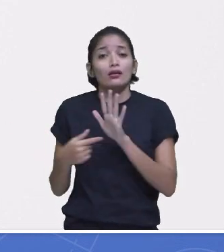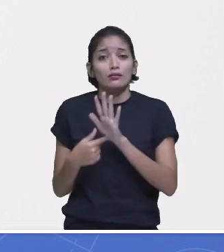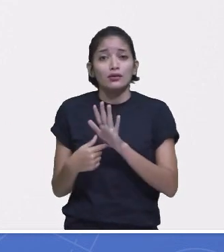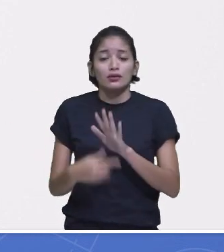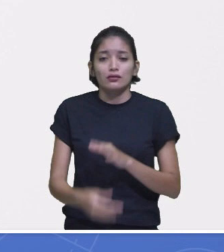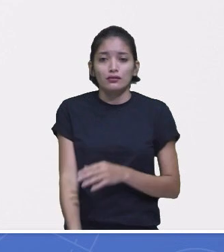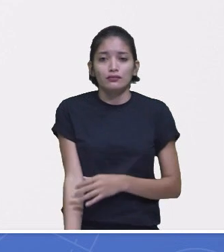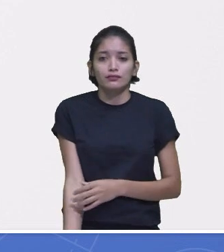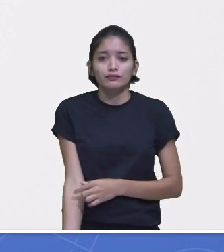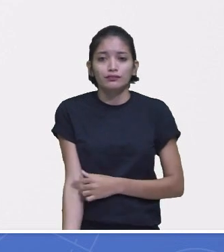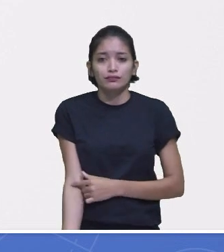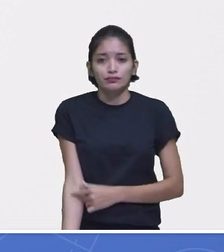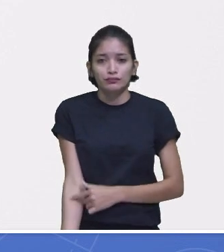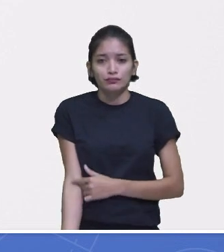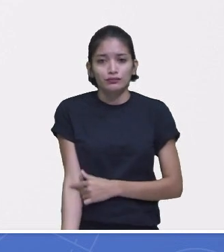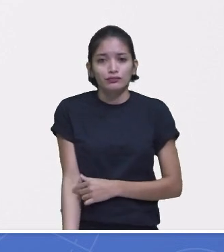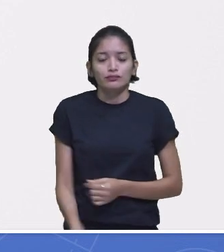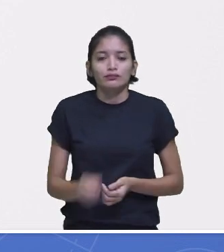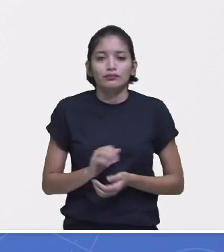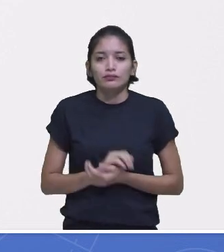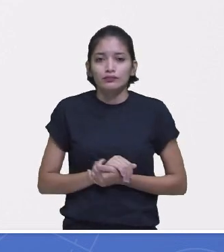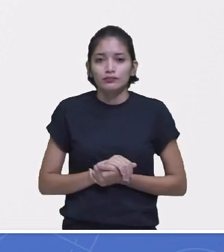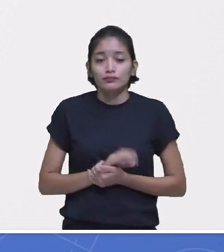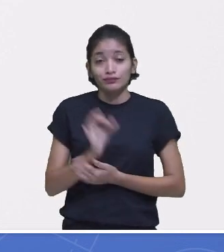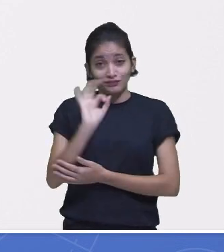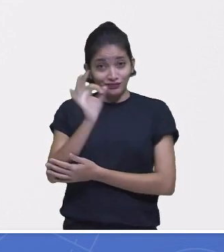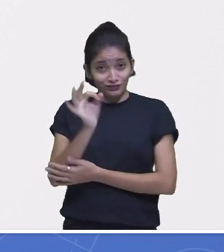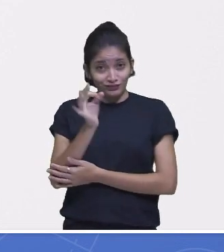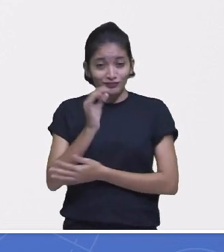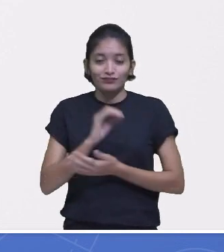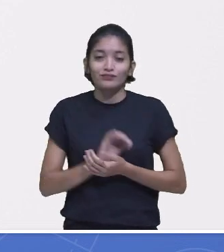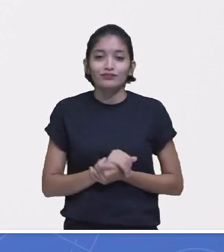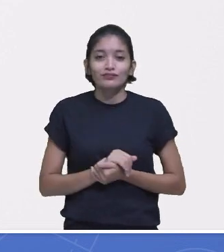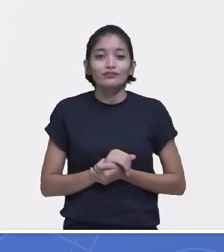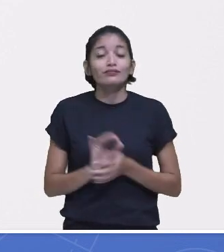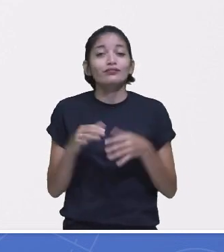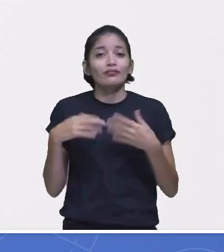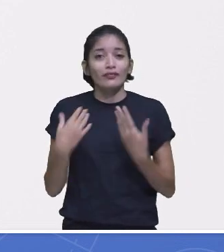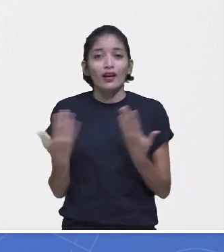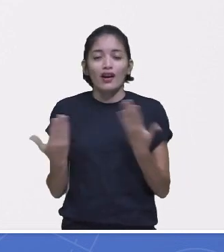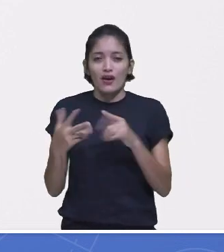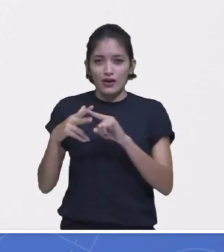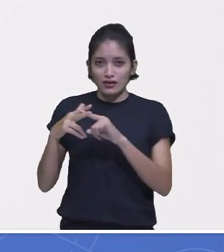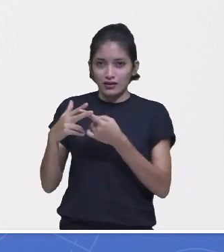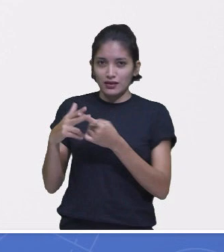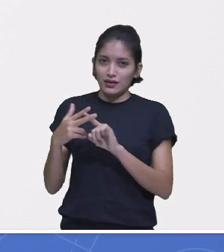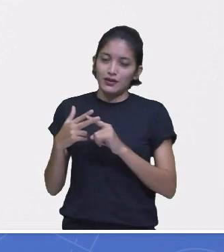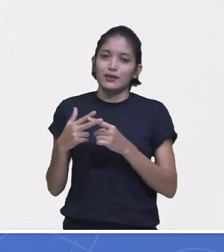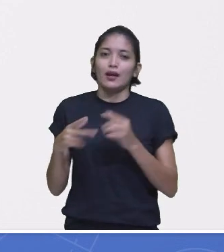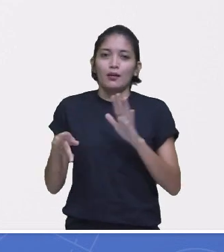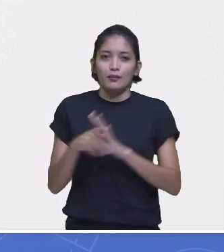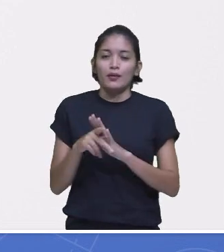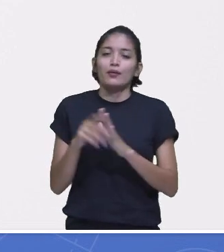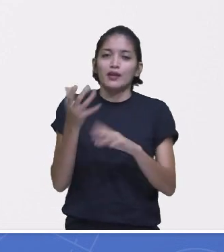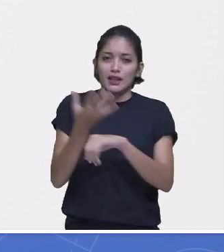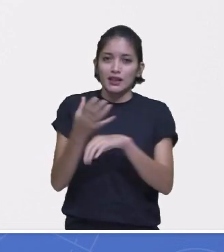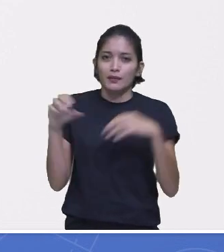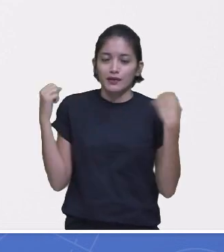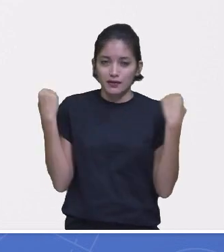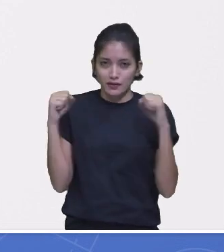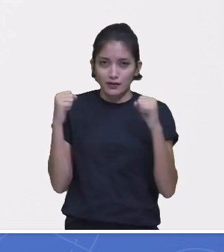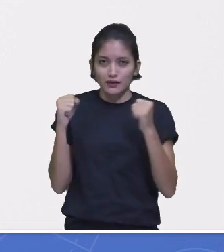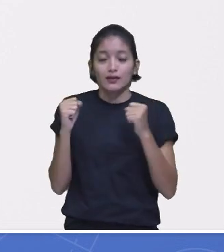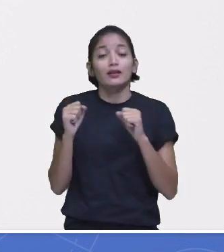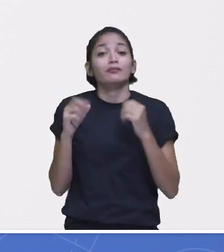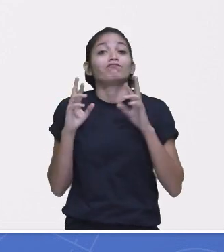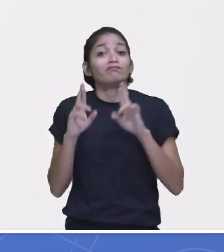cotovelo, certo? Então, pessoal, essa é a correção das questões de educação física e